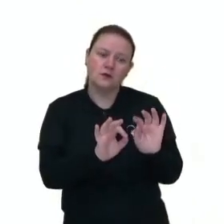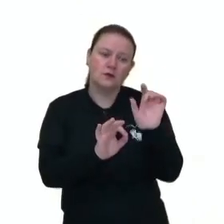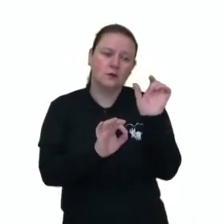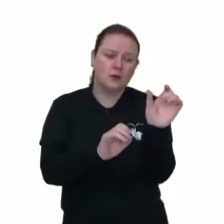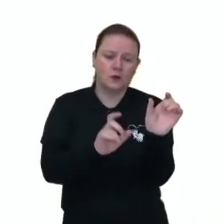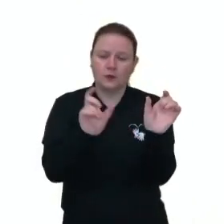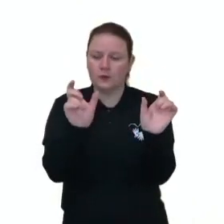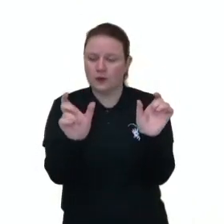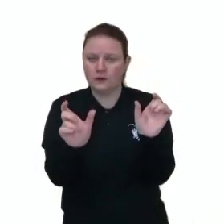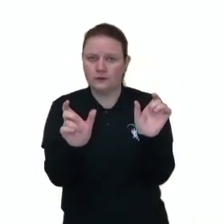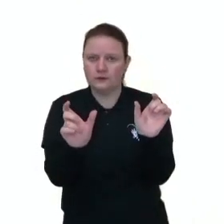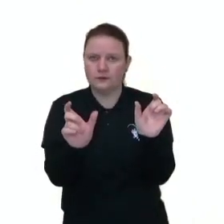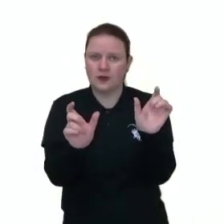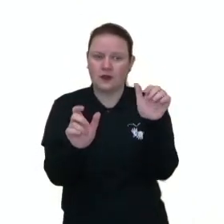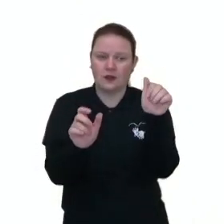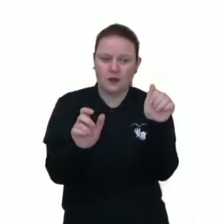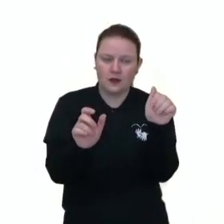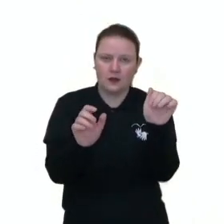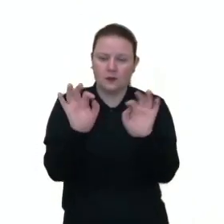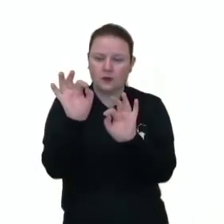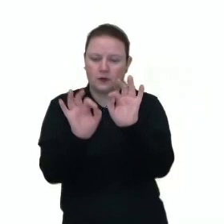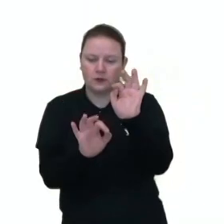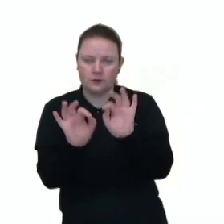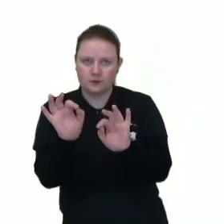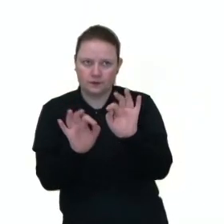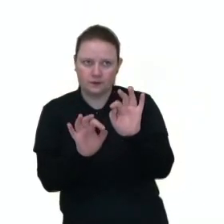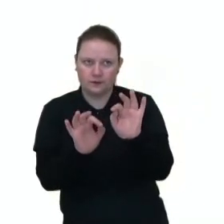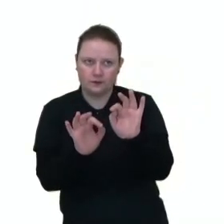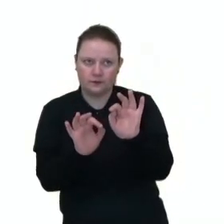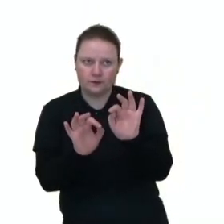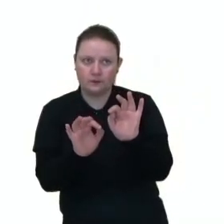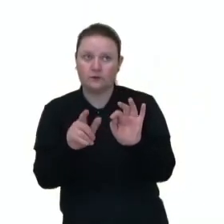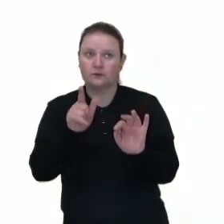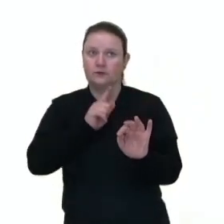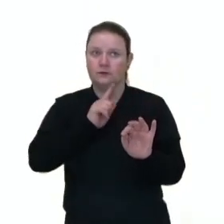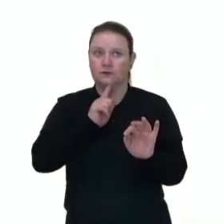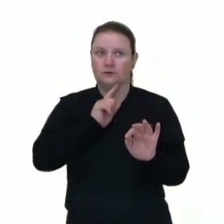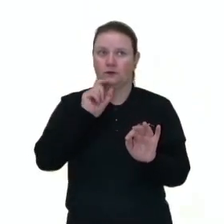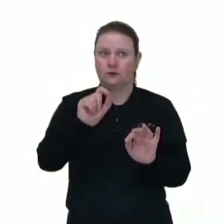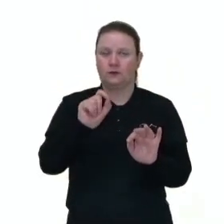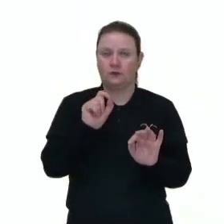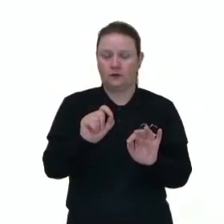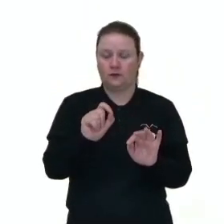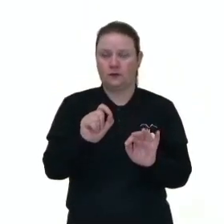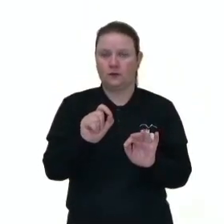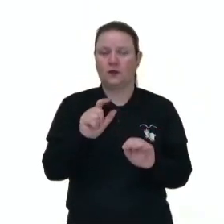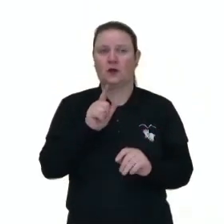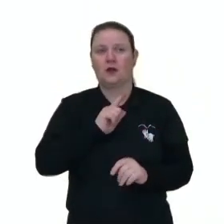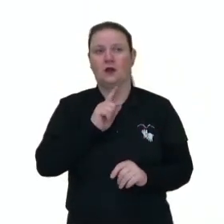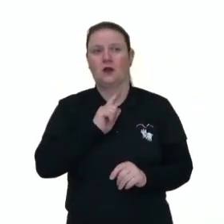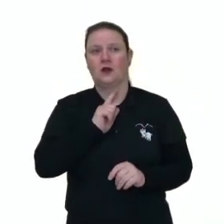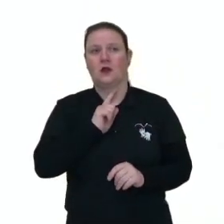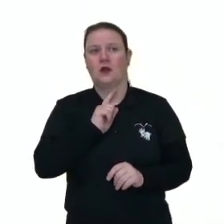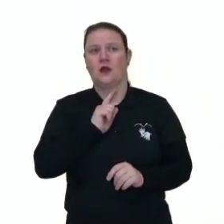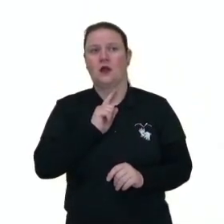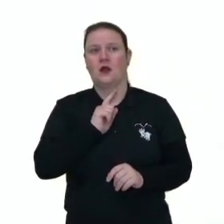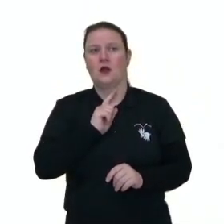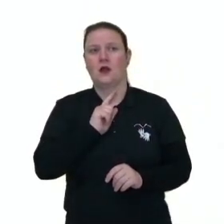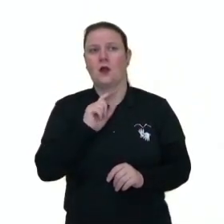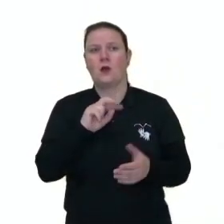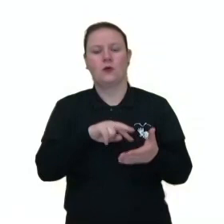sujeito. Mas entre essas duas palavrinhas, a e programação, qual das duas é a palavrinha que tem